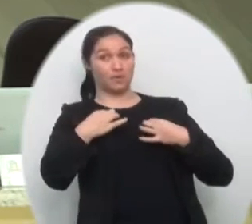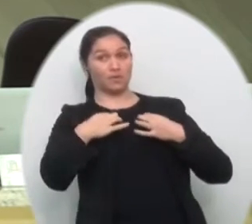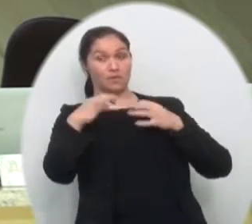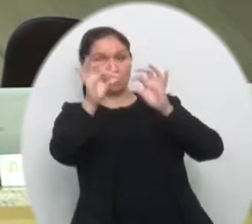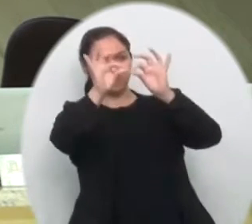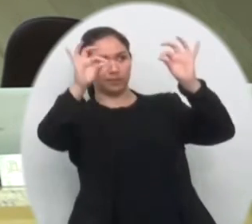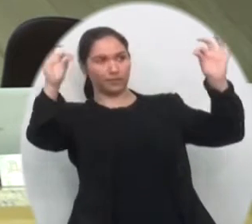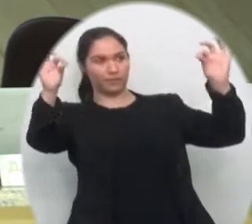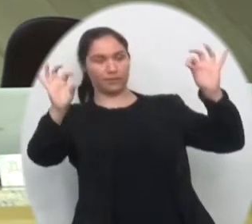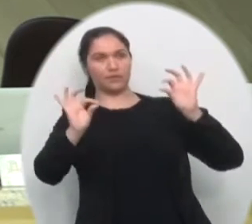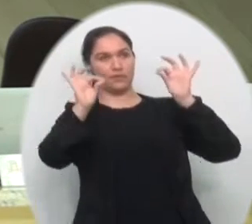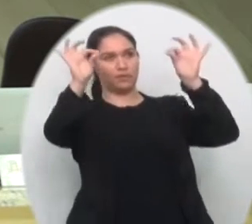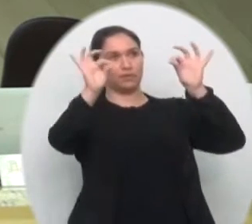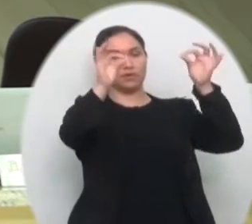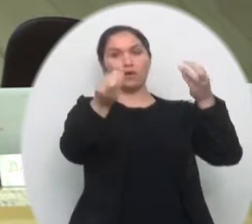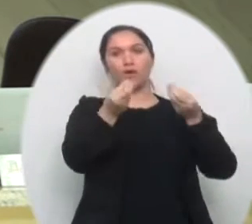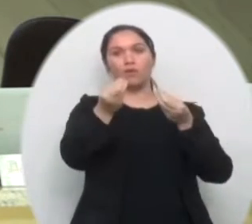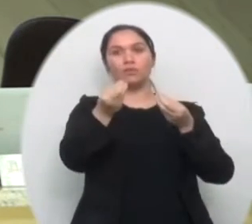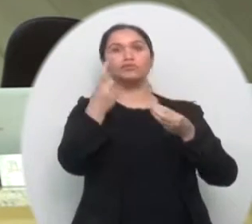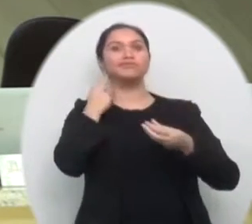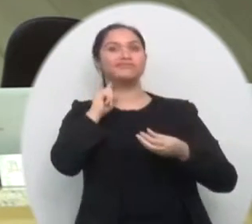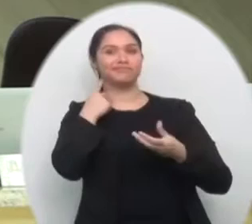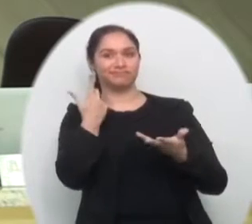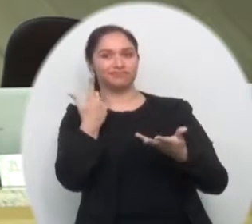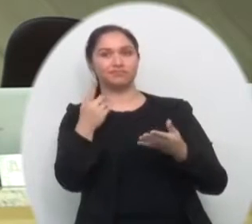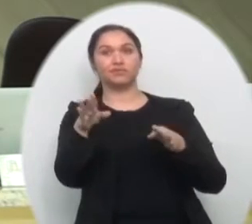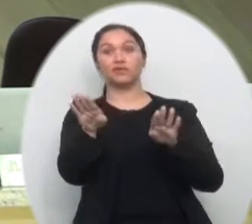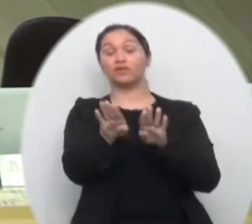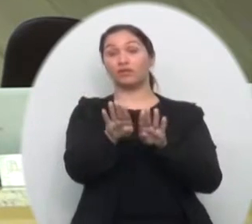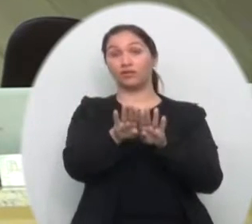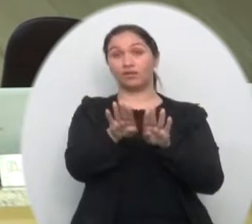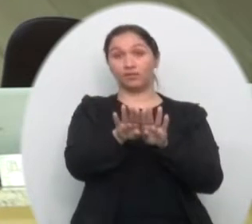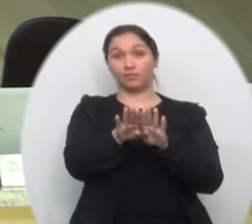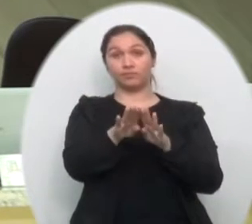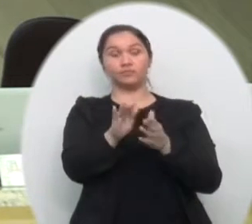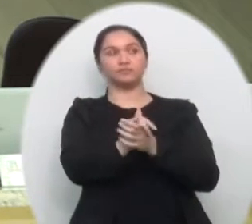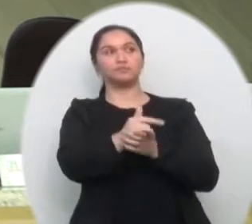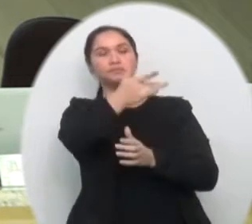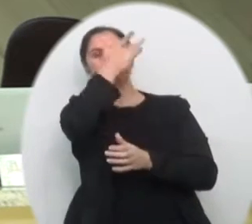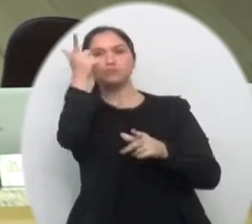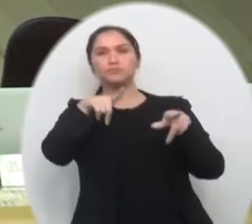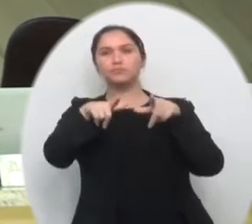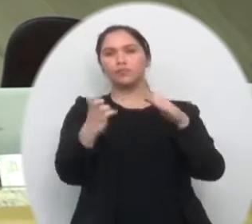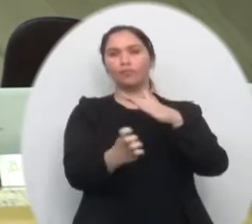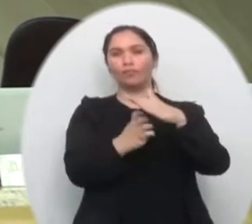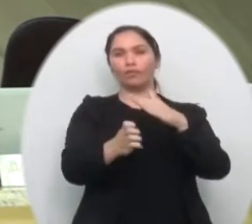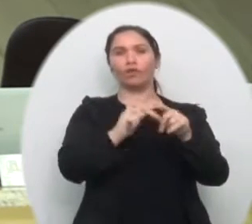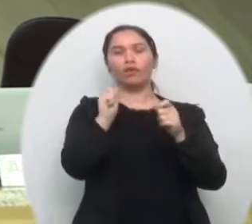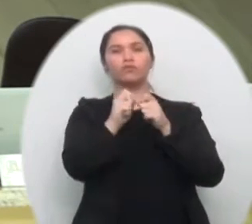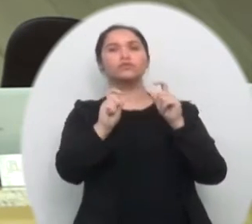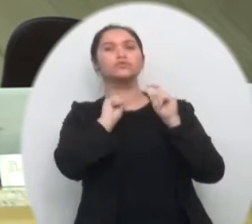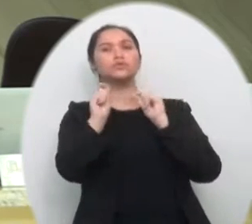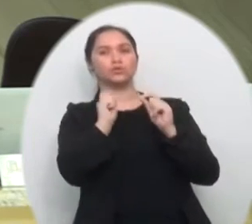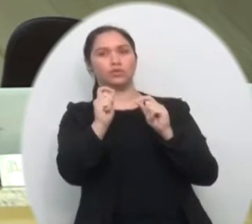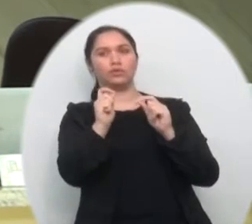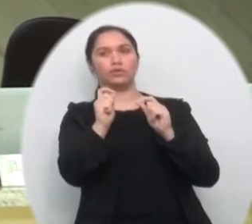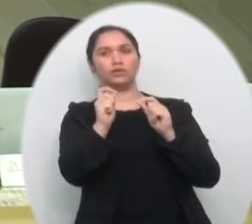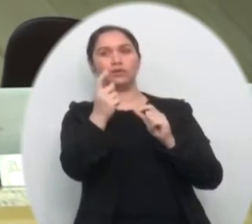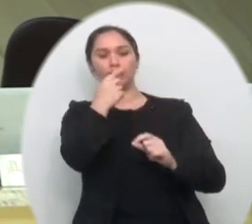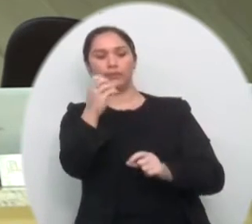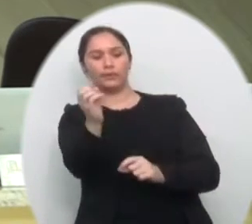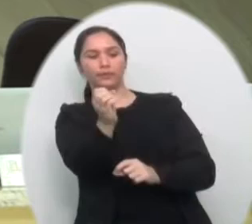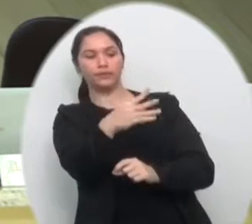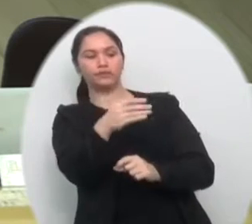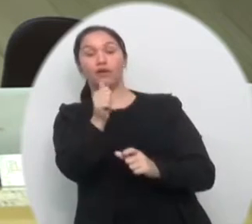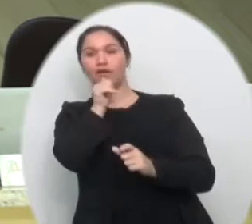Teve relatos de os trabalhadores de jogar lixo, porque a extrema ali é um muro praticamente de uns